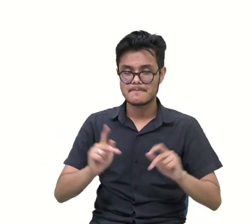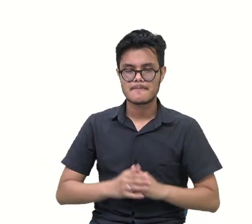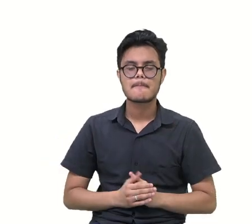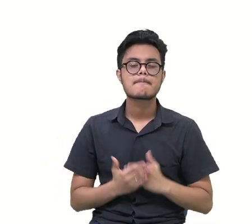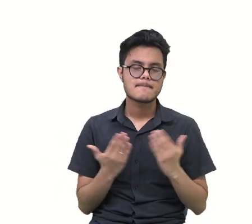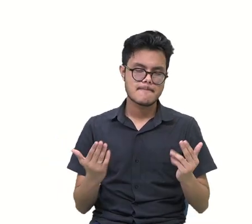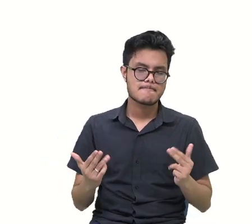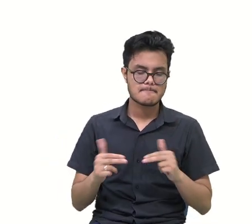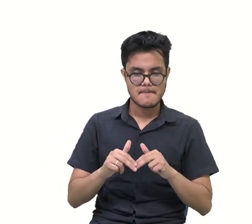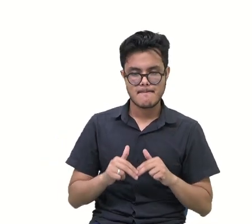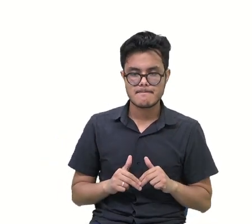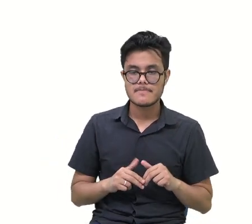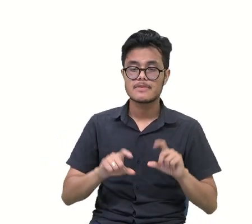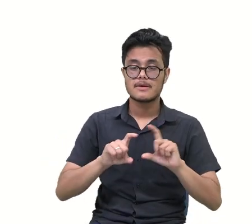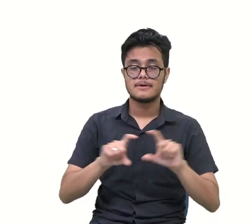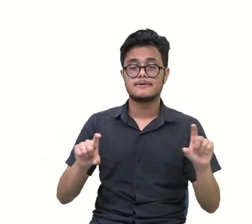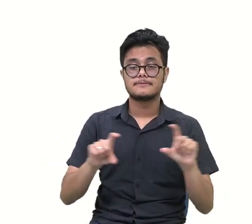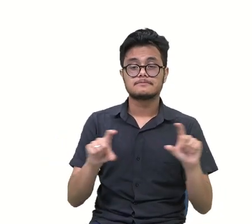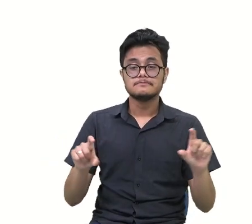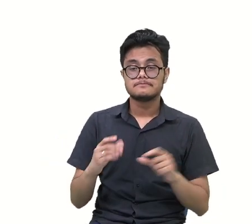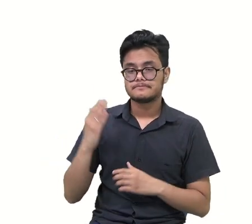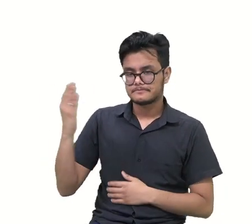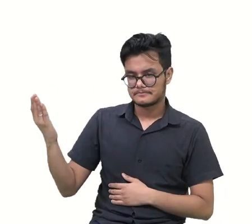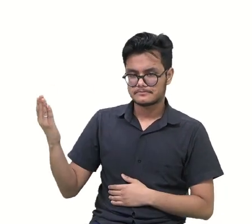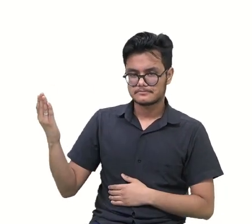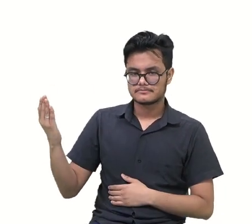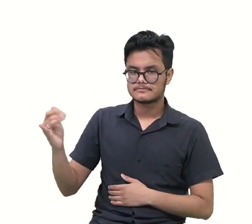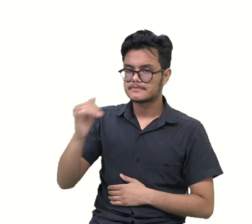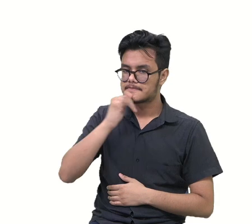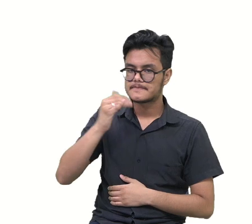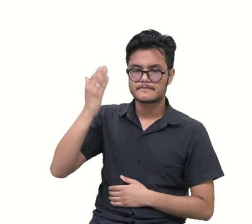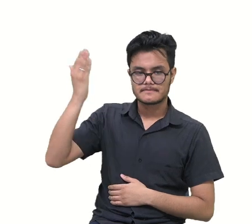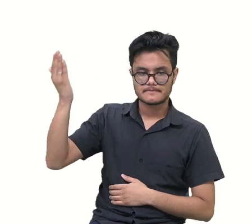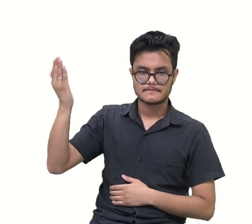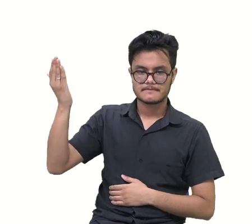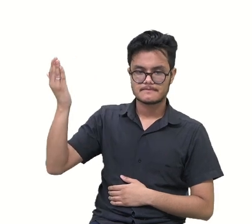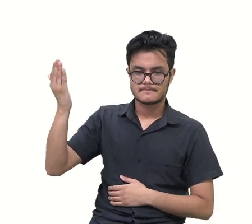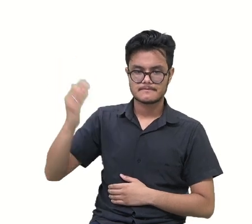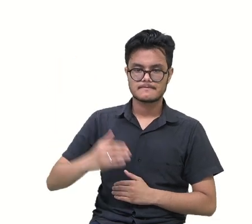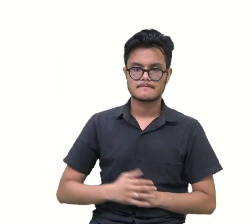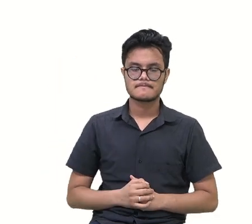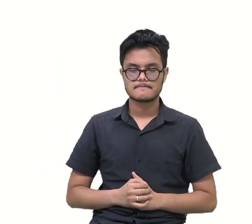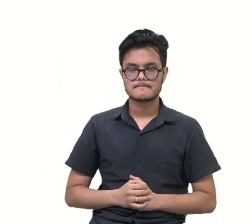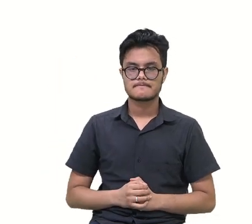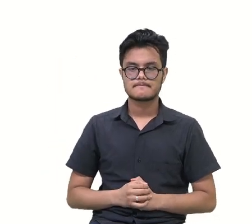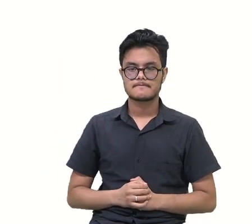isso que a nossa função é essa daqui, T menos 1.